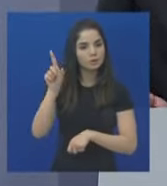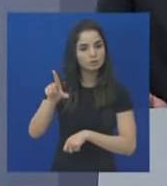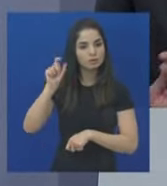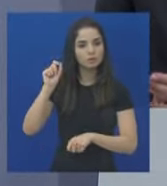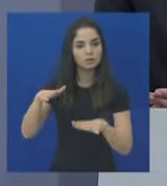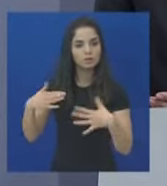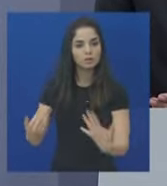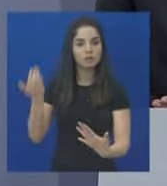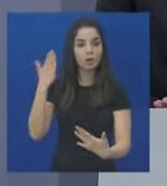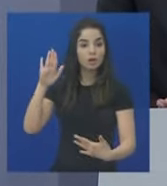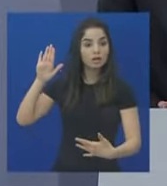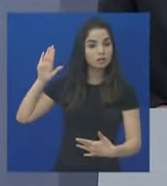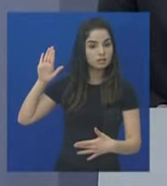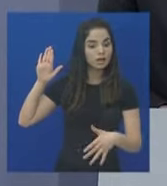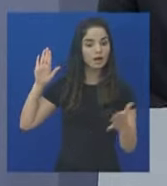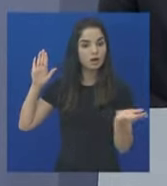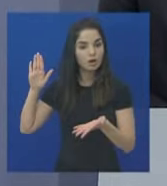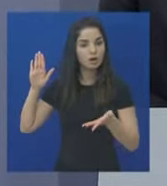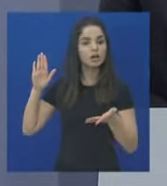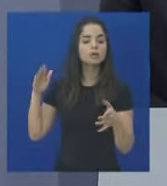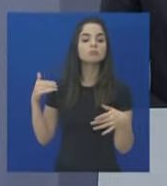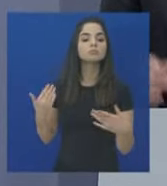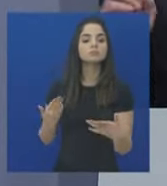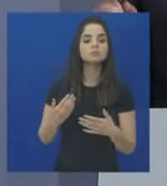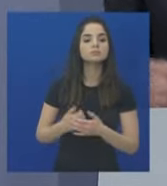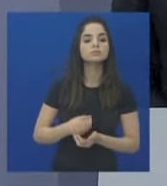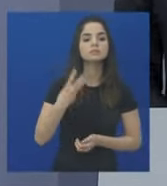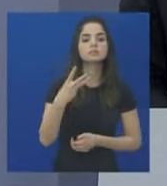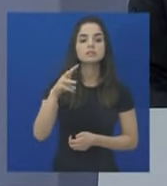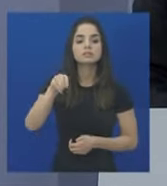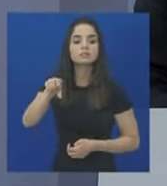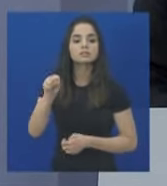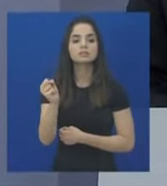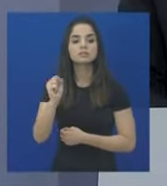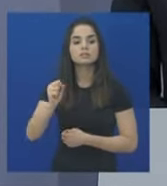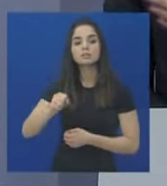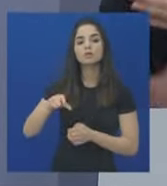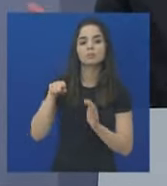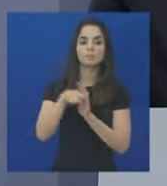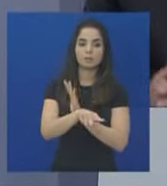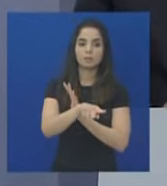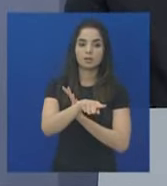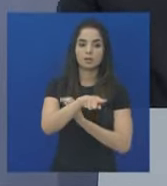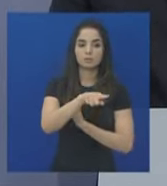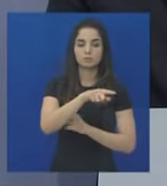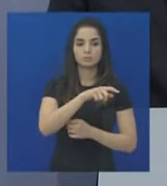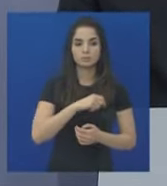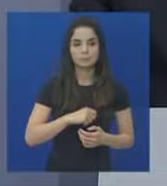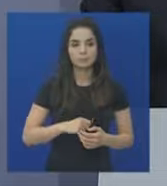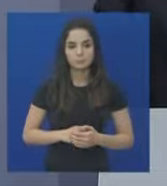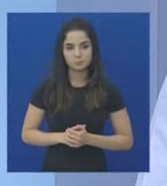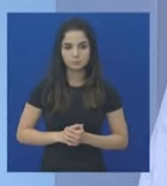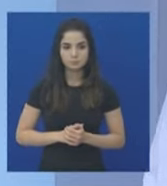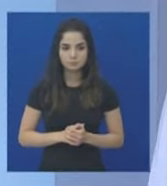candidato vai perguntar a partir de agora. Então, o senhor tem 30 segundos para fazer a pergunta para qualquer um dos candidatos.